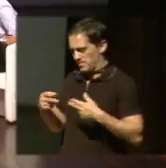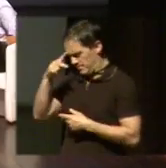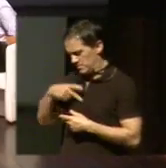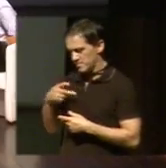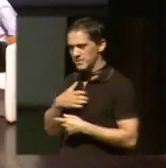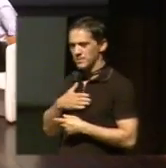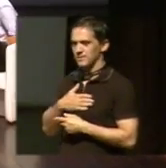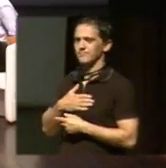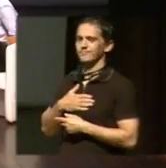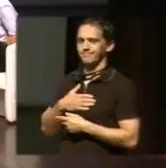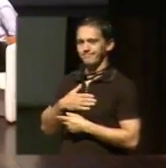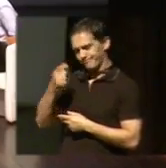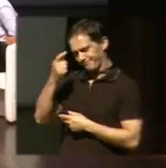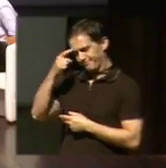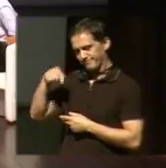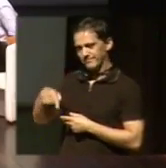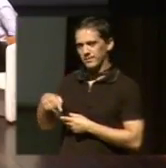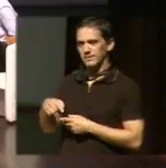Okay. Alguém mais?